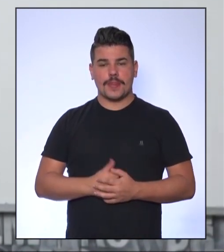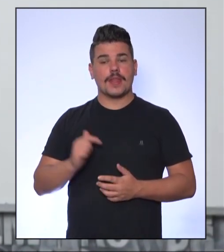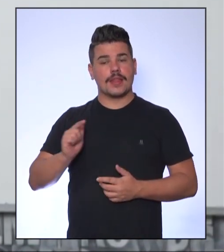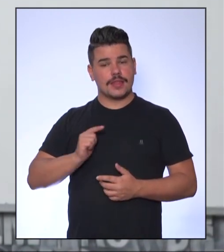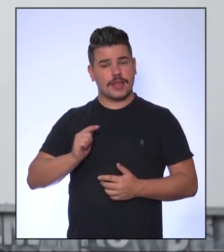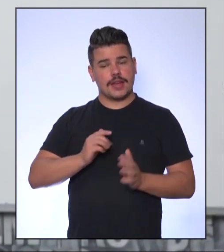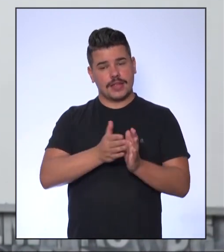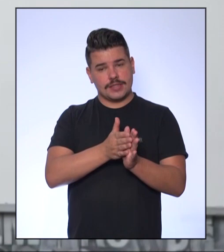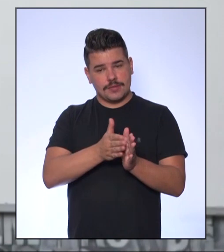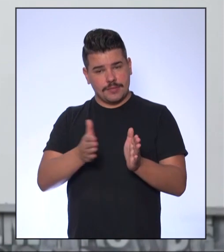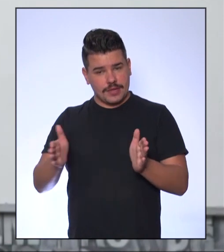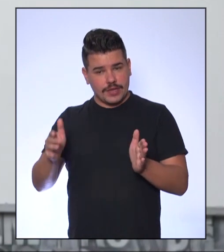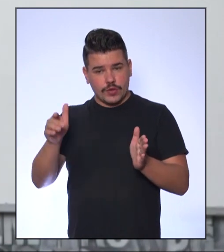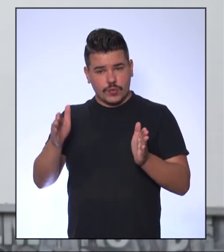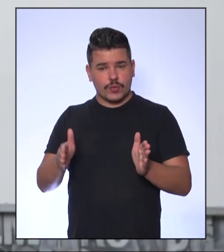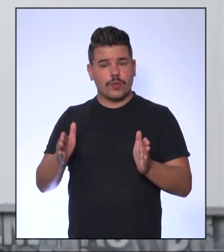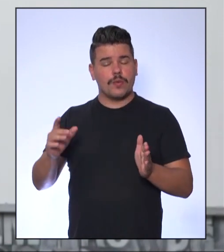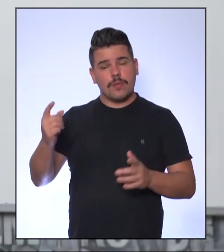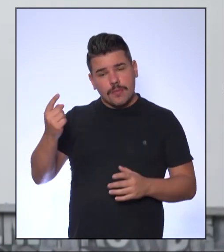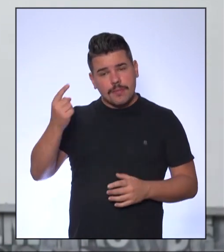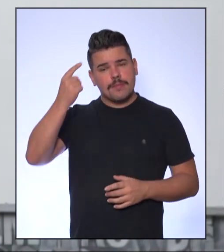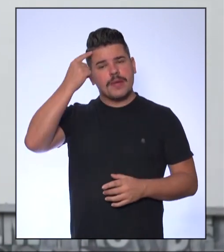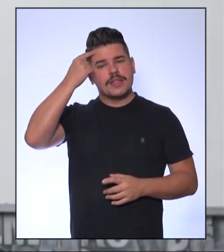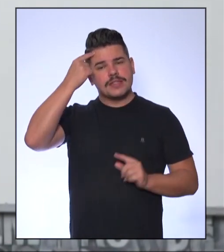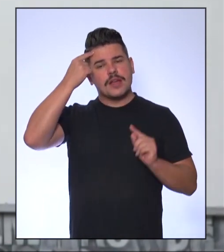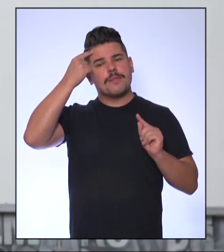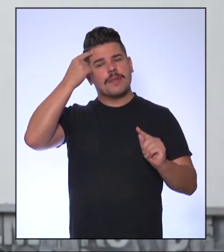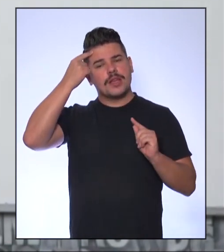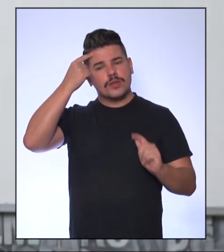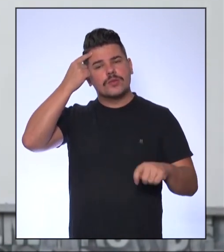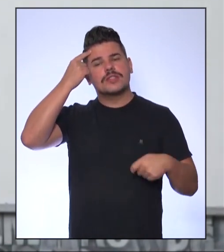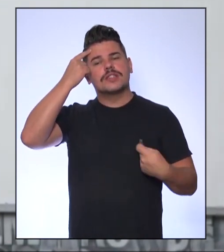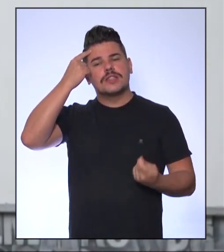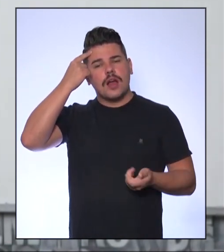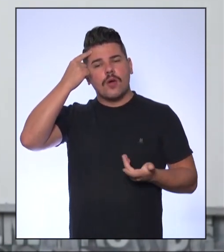pensamento que nós chamamos de